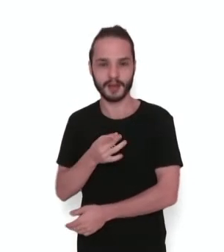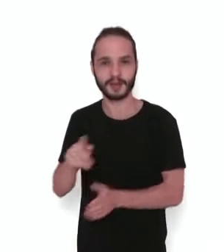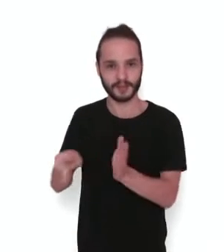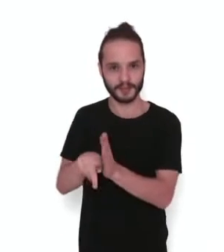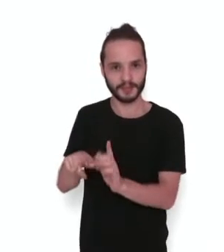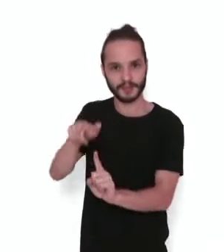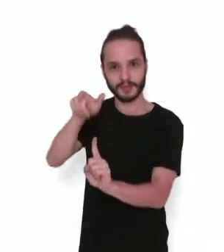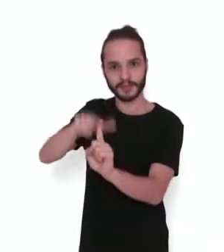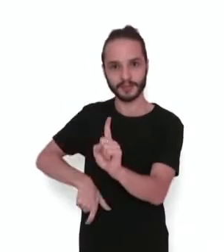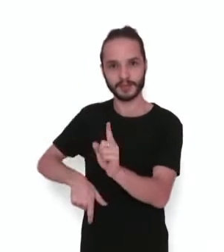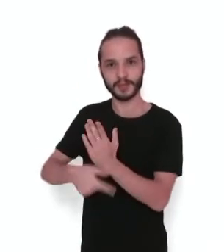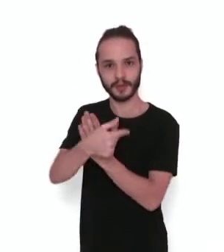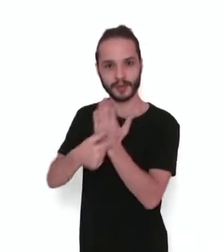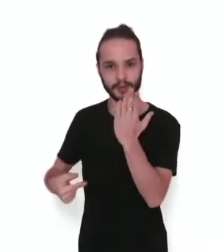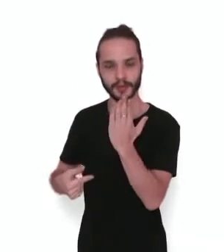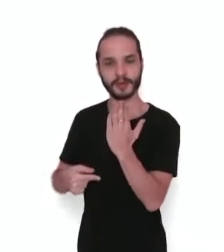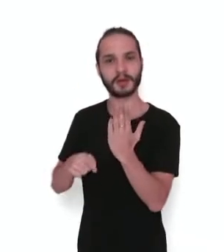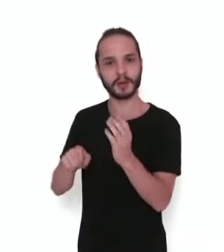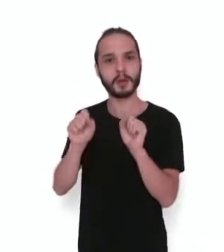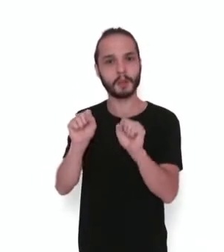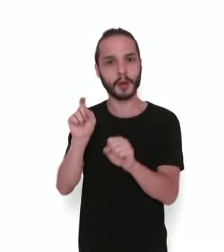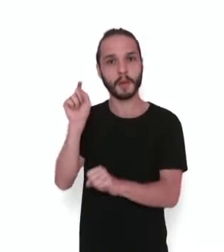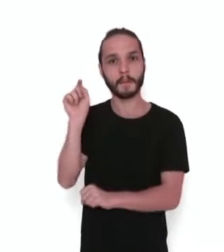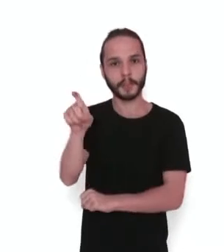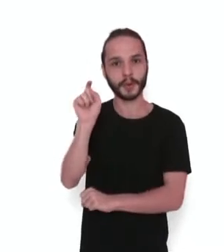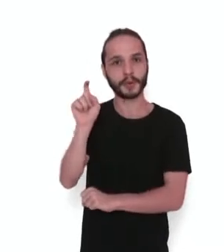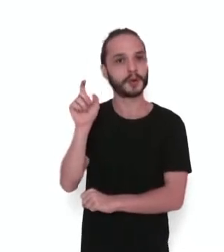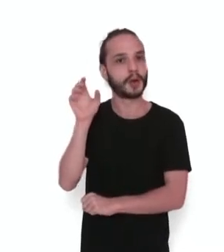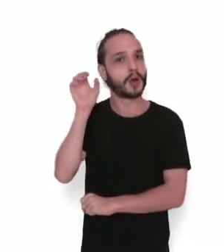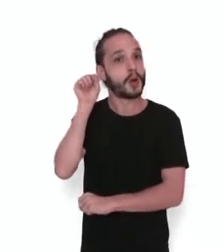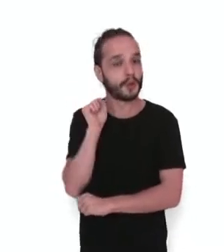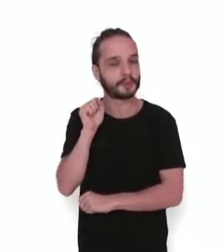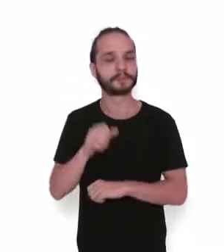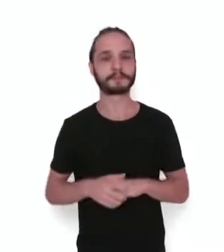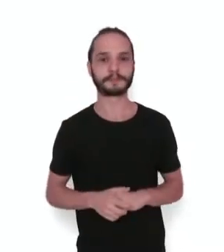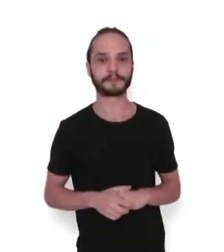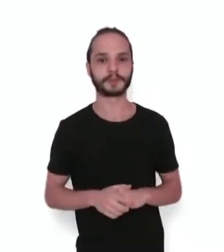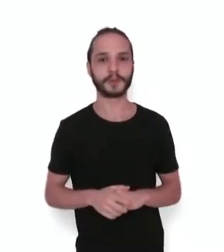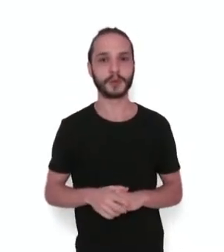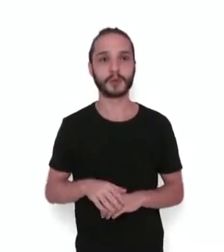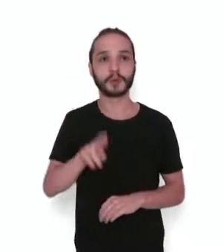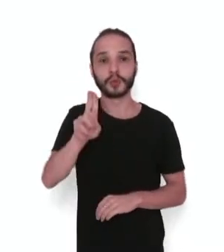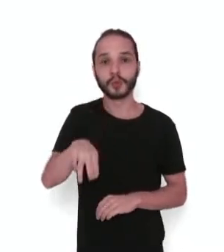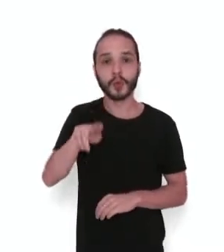play, clicar na imagem e ouvir isso. Então, nunca pare de sonhar.